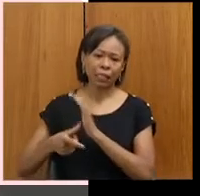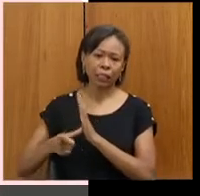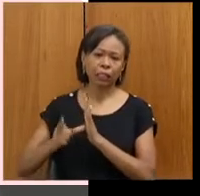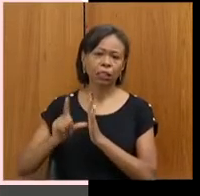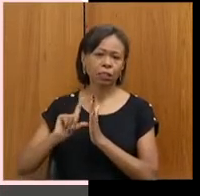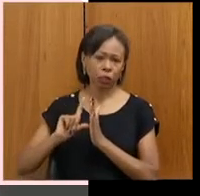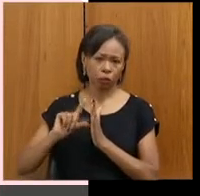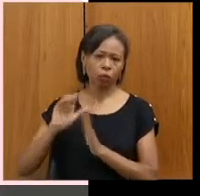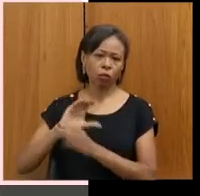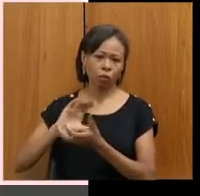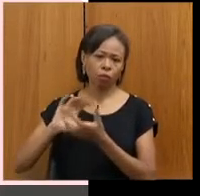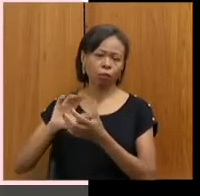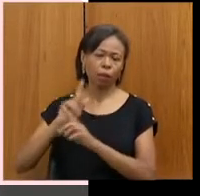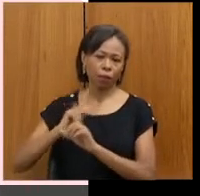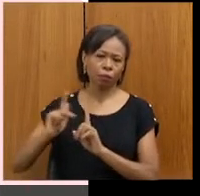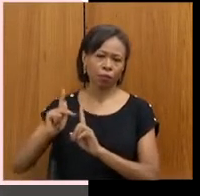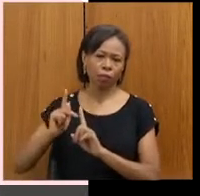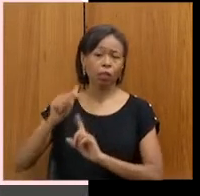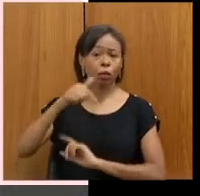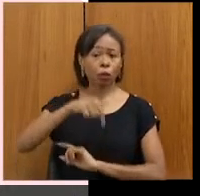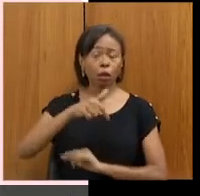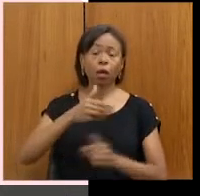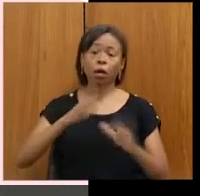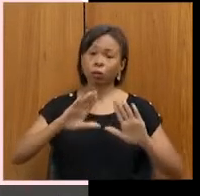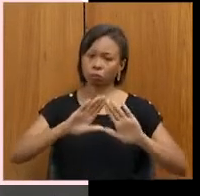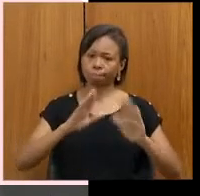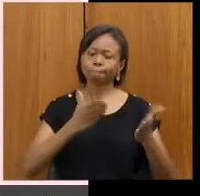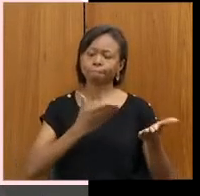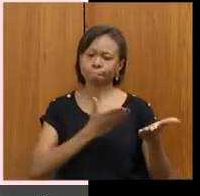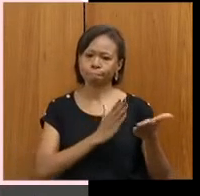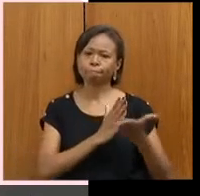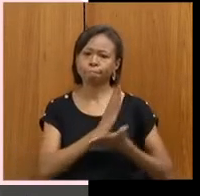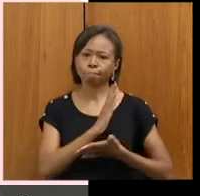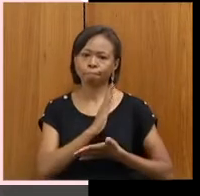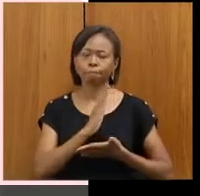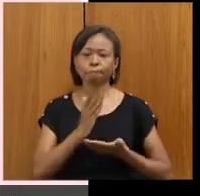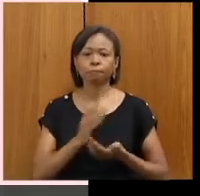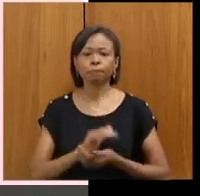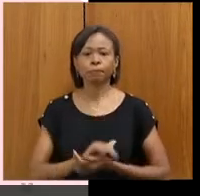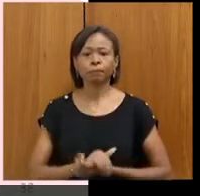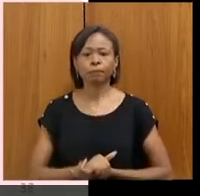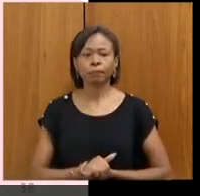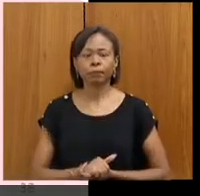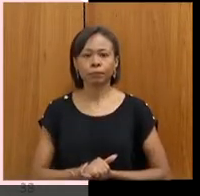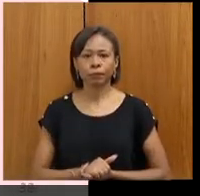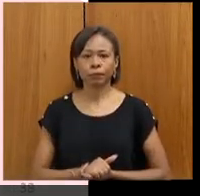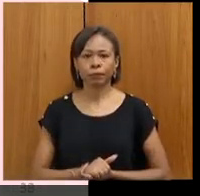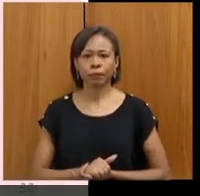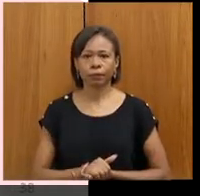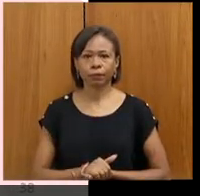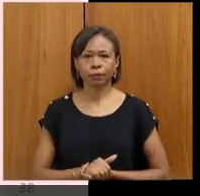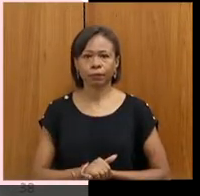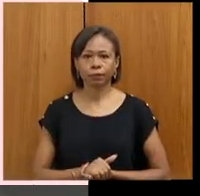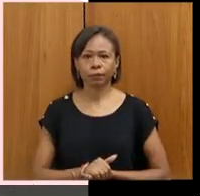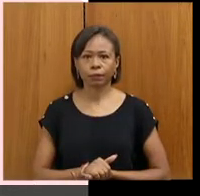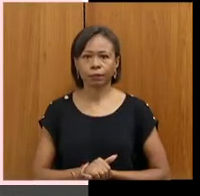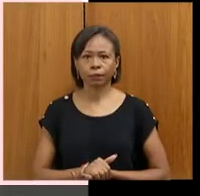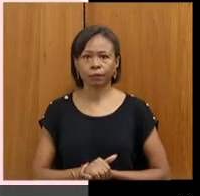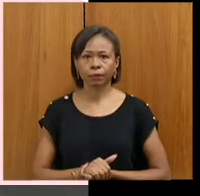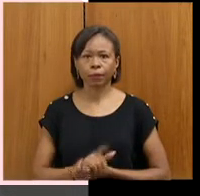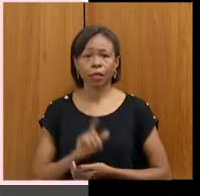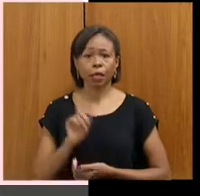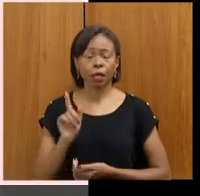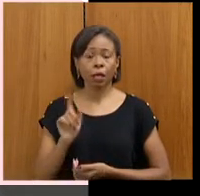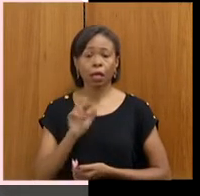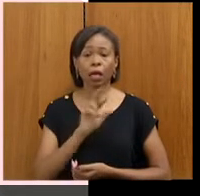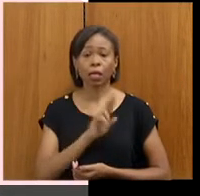isso foi aprovado aqui na Assembleia então atendido a demanda do Servidor próximo por favor bom aí Eu trouxe um pouco